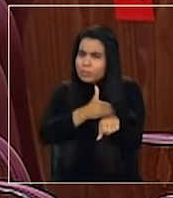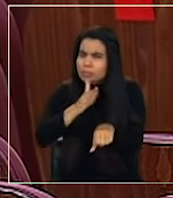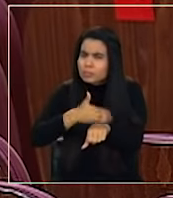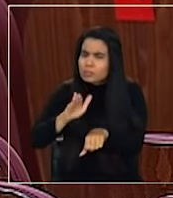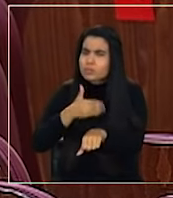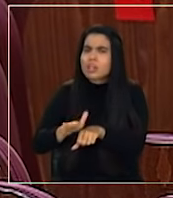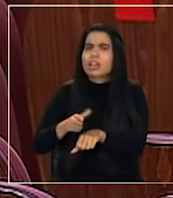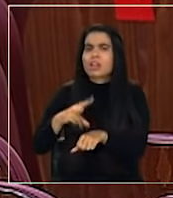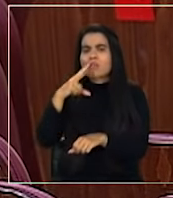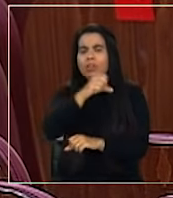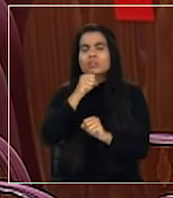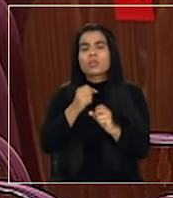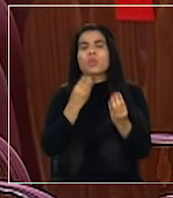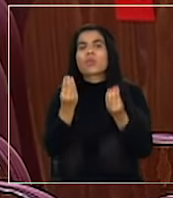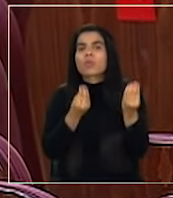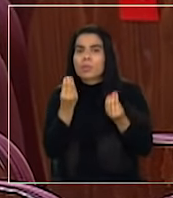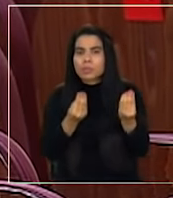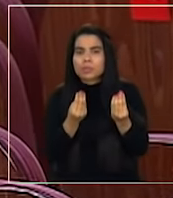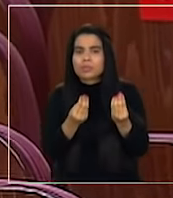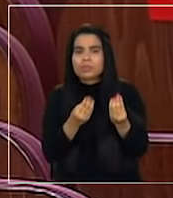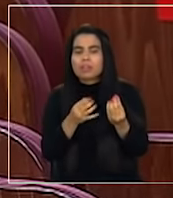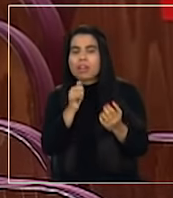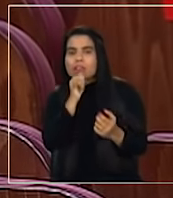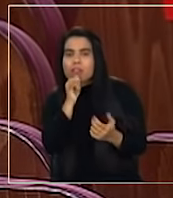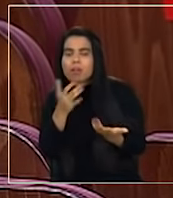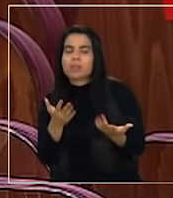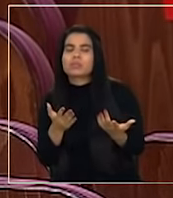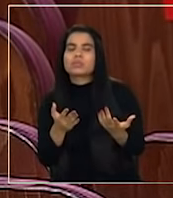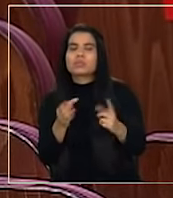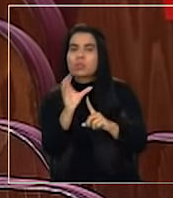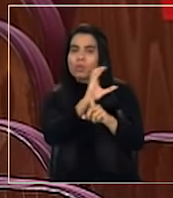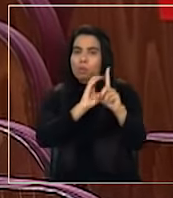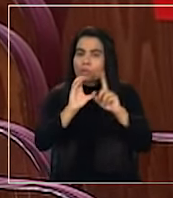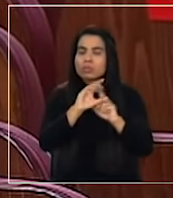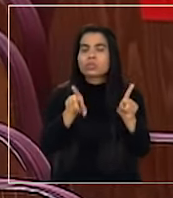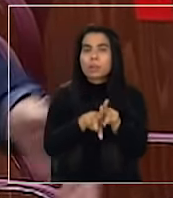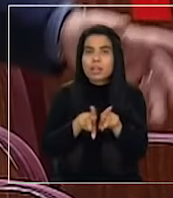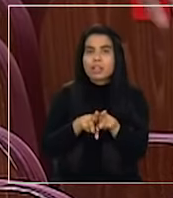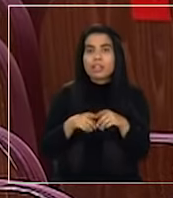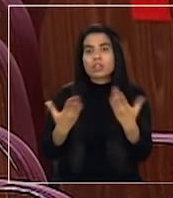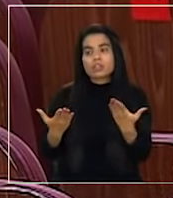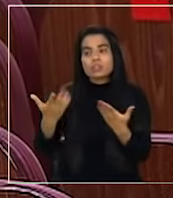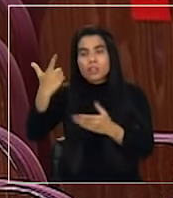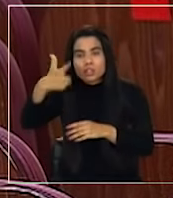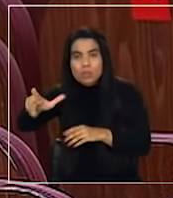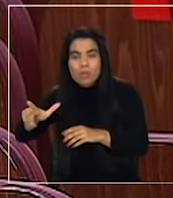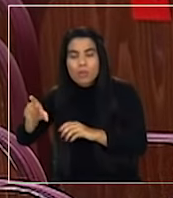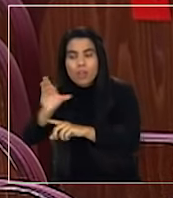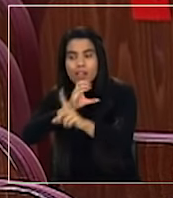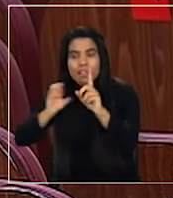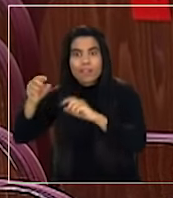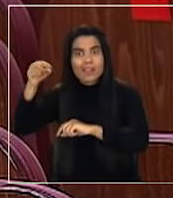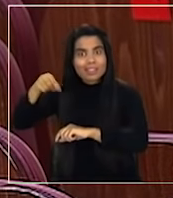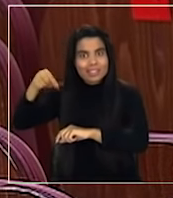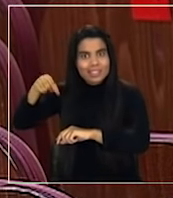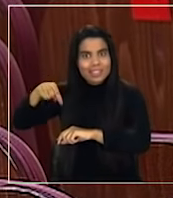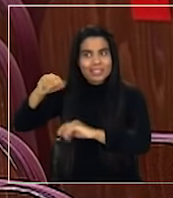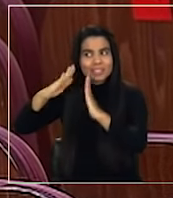dos cultos. Quando a gente estiver de volta presencialmente, você vai ser o primeiro a sentar aqui, na primeira